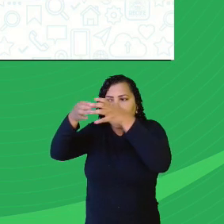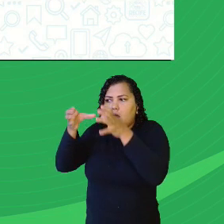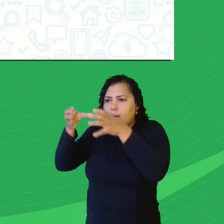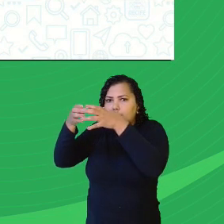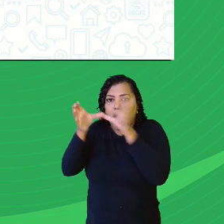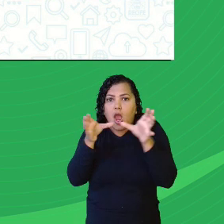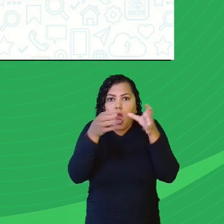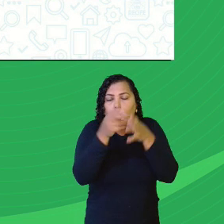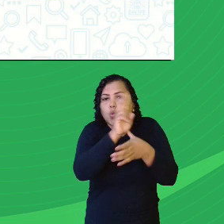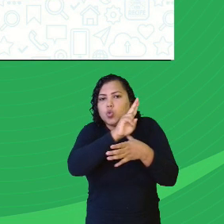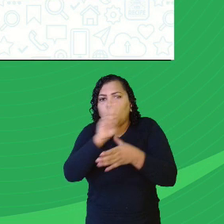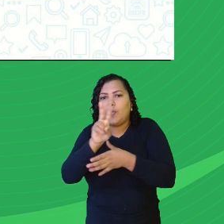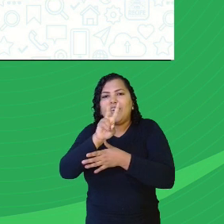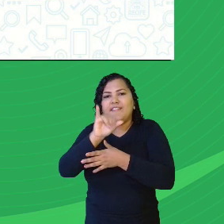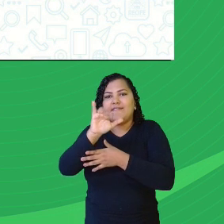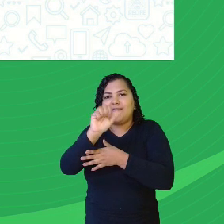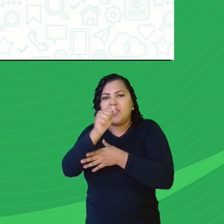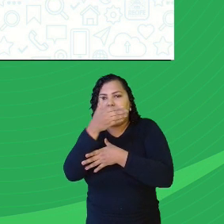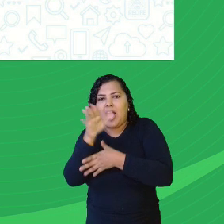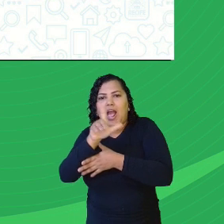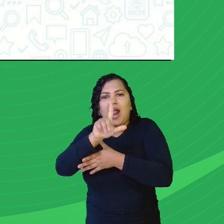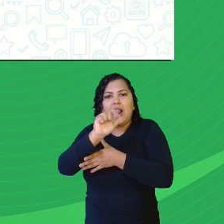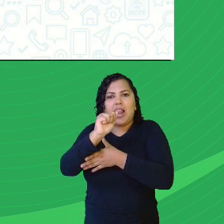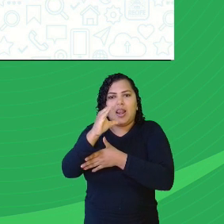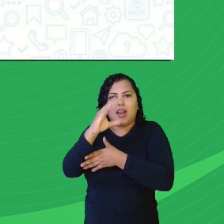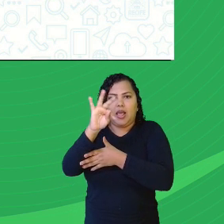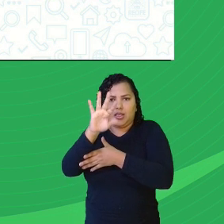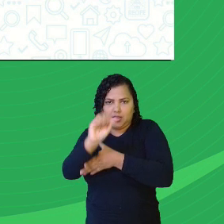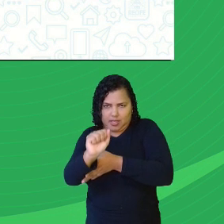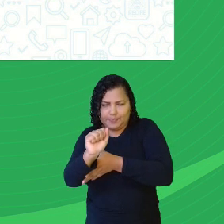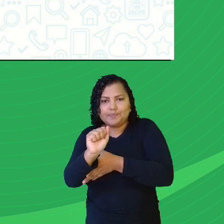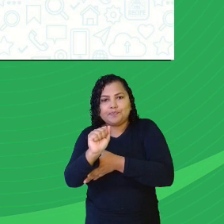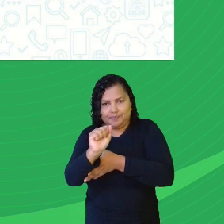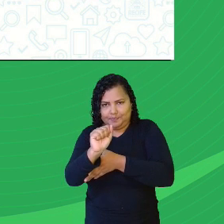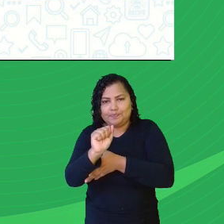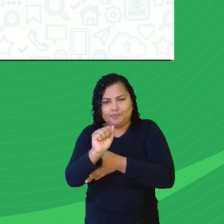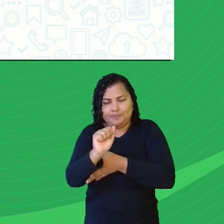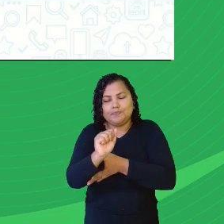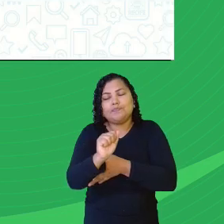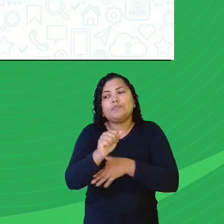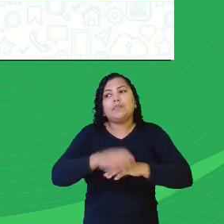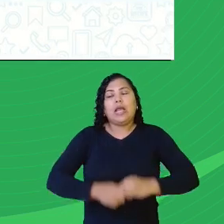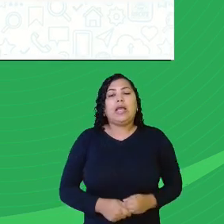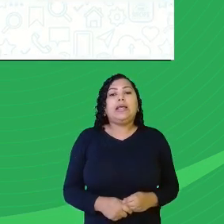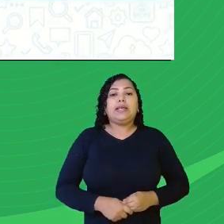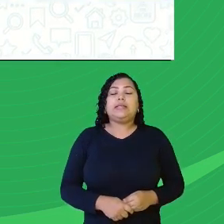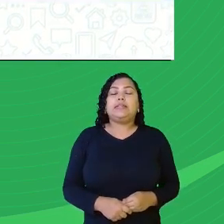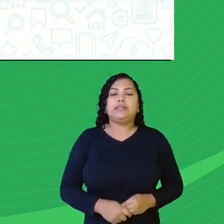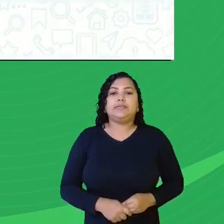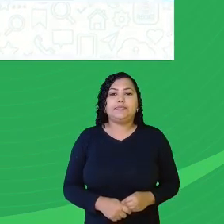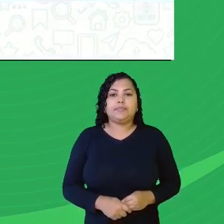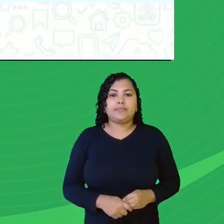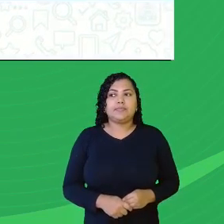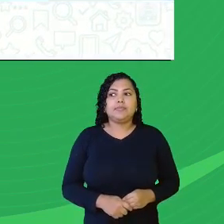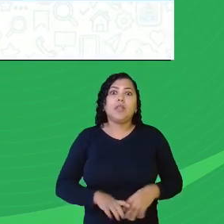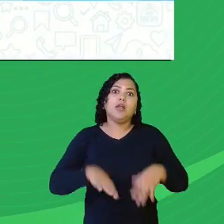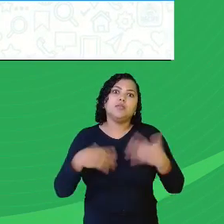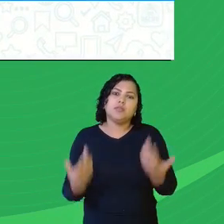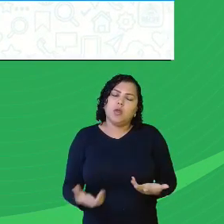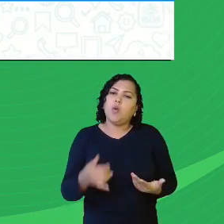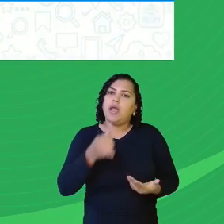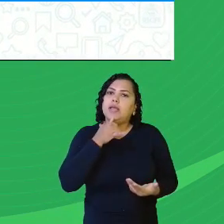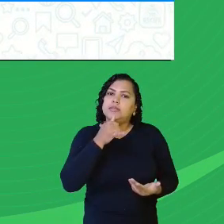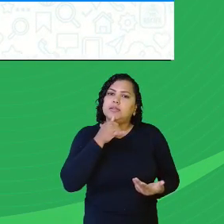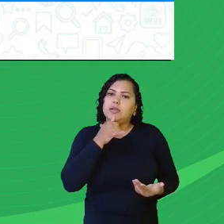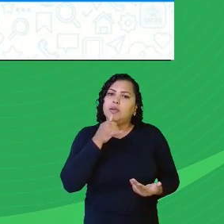ele está localizado dentro desse conjunto de astros, que é a galáxia, e a nossa é chamada de Via Láctea. É como se